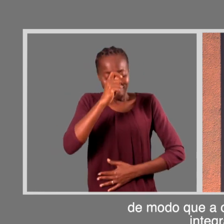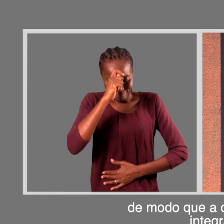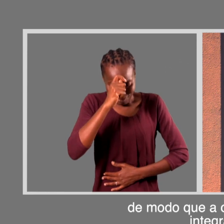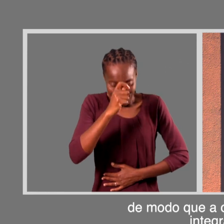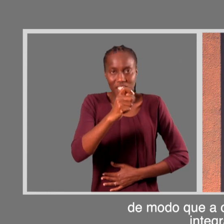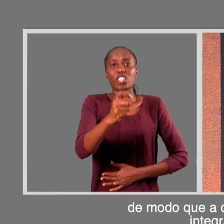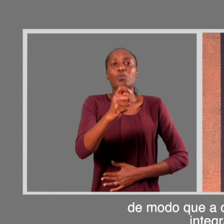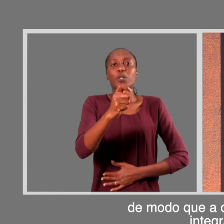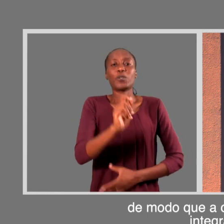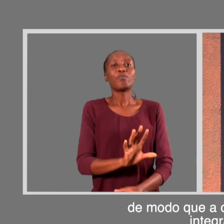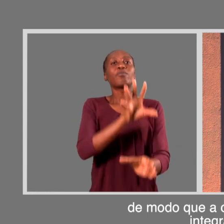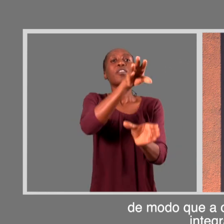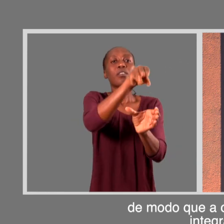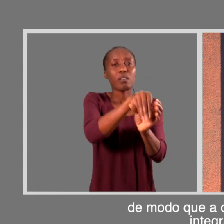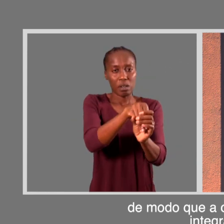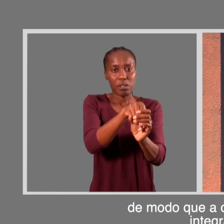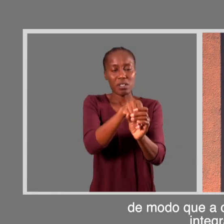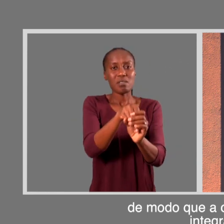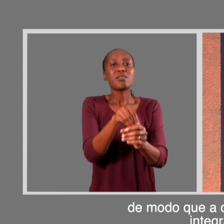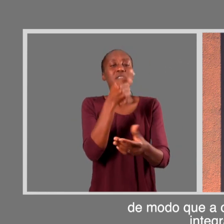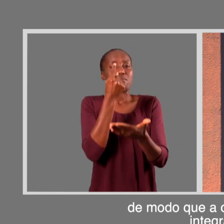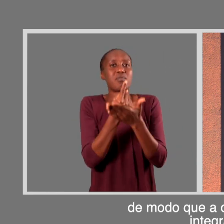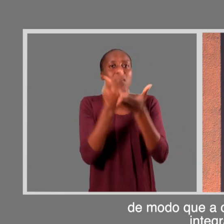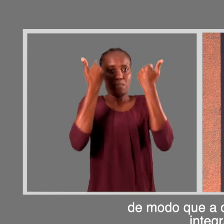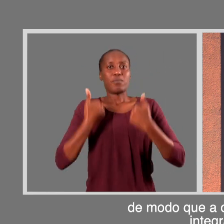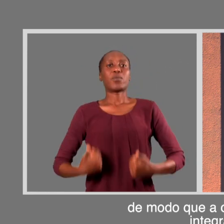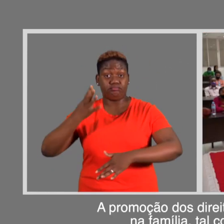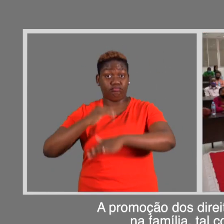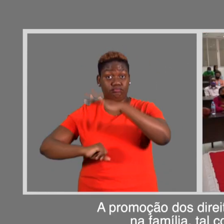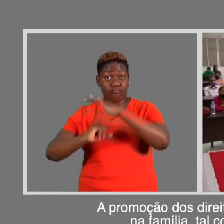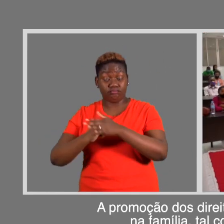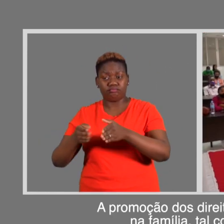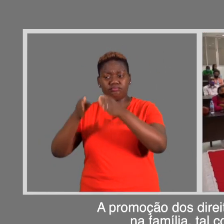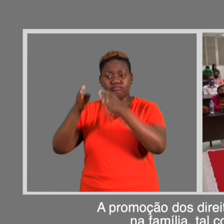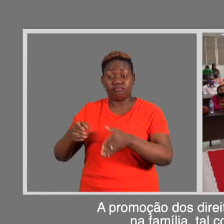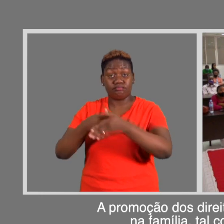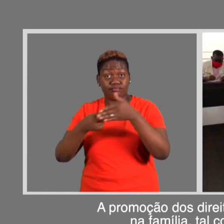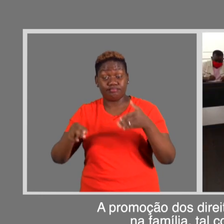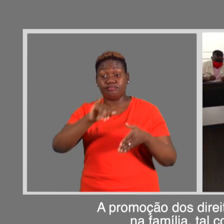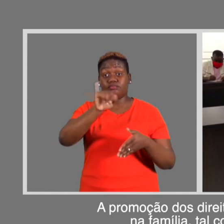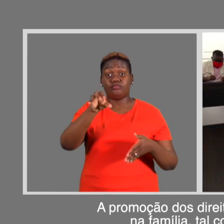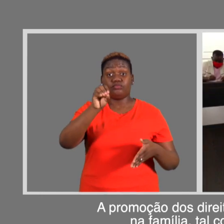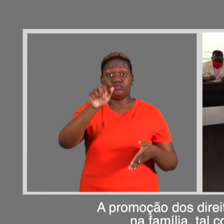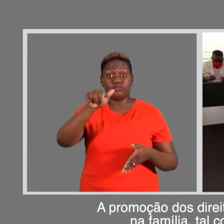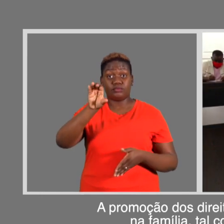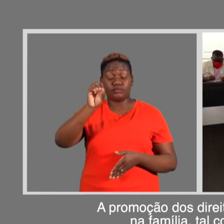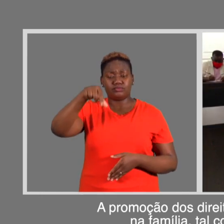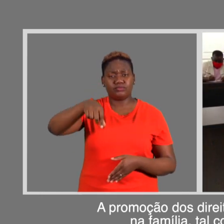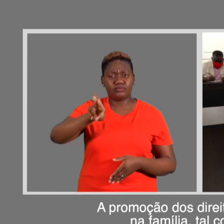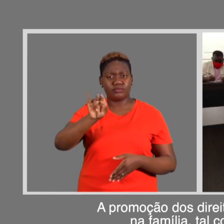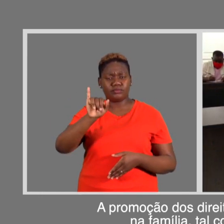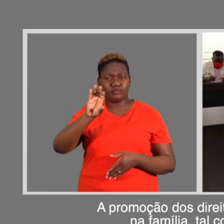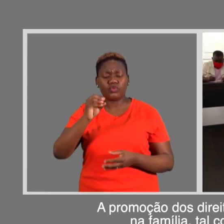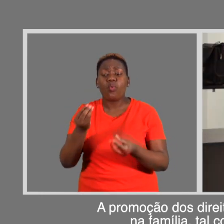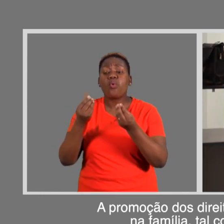respeitada, integrada e valorizada. A promoção dos direitos das pessoas